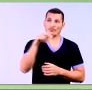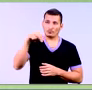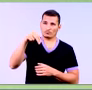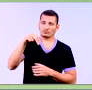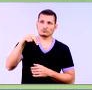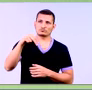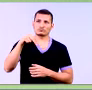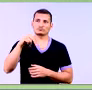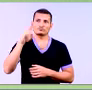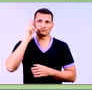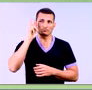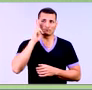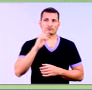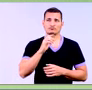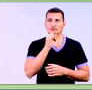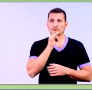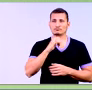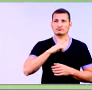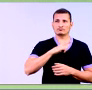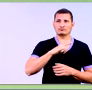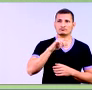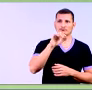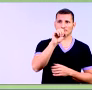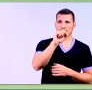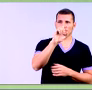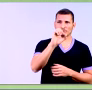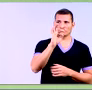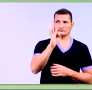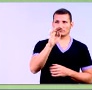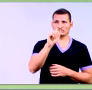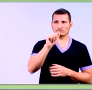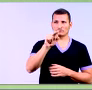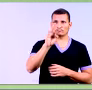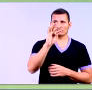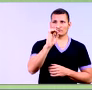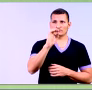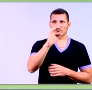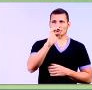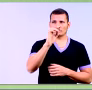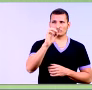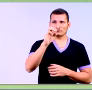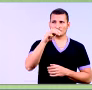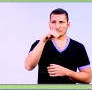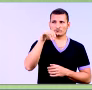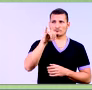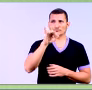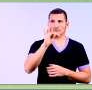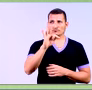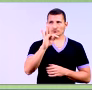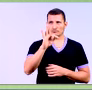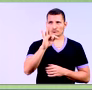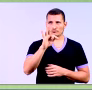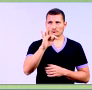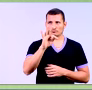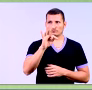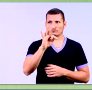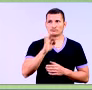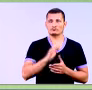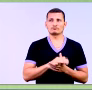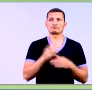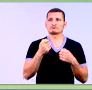o auto-commit em funcionamento, não é necessário que eu execute explicitamente esses comandos aqui. Eu não